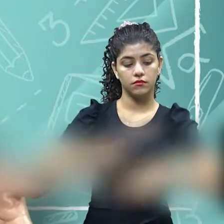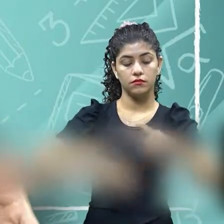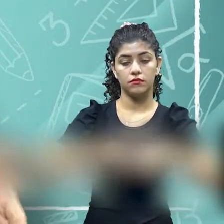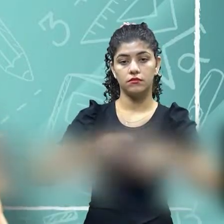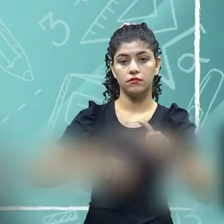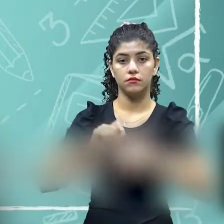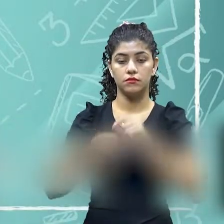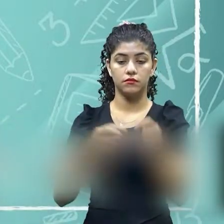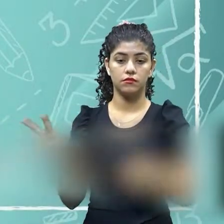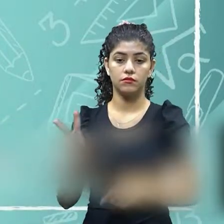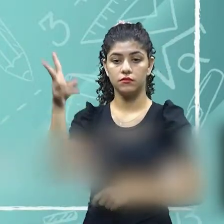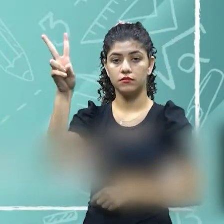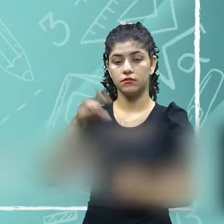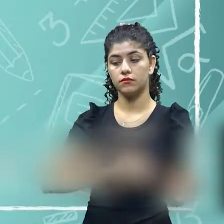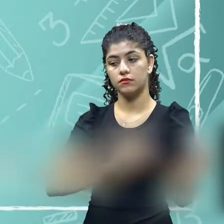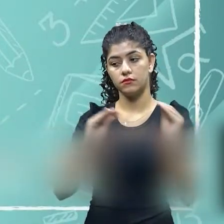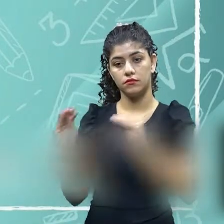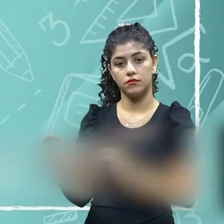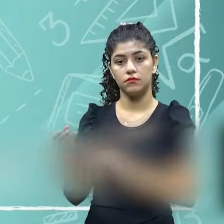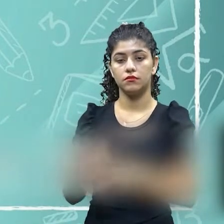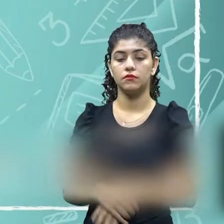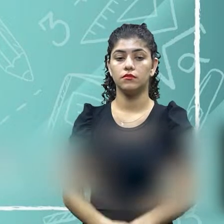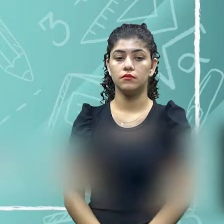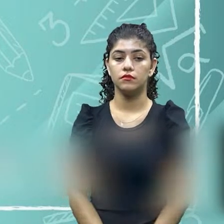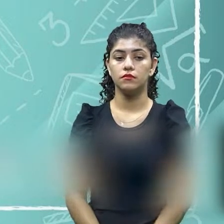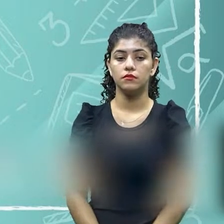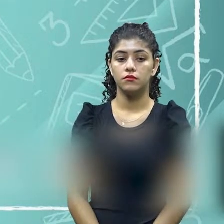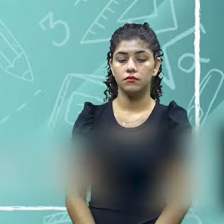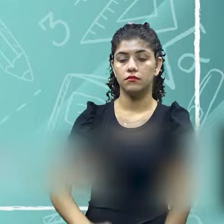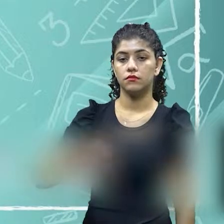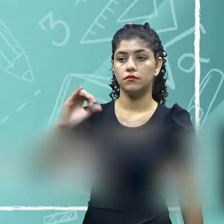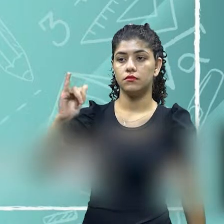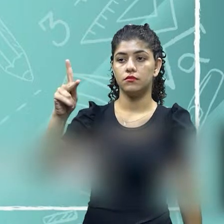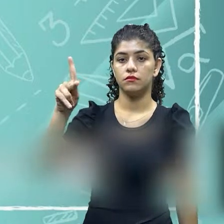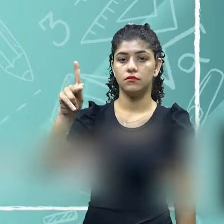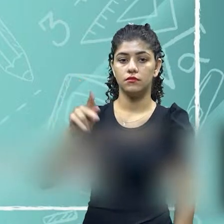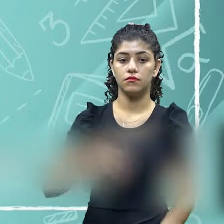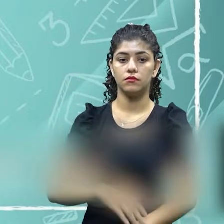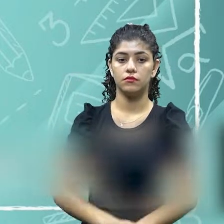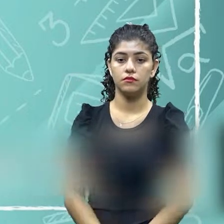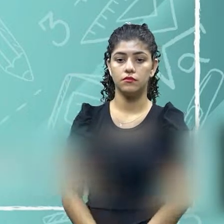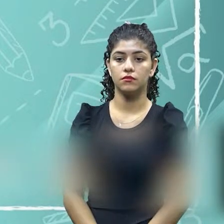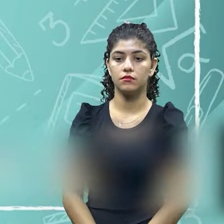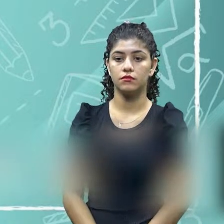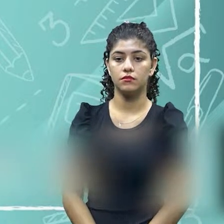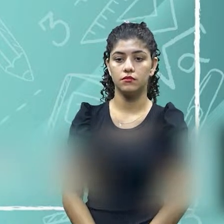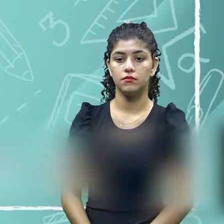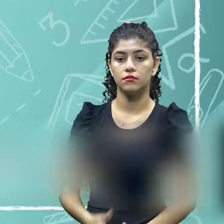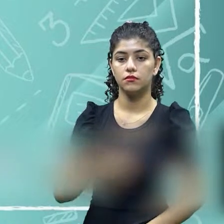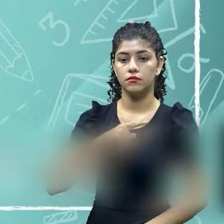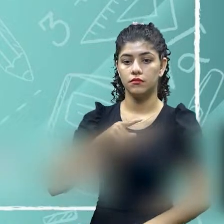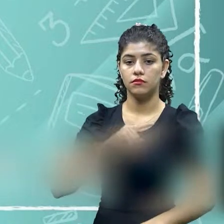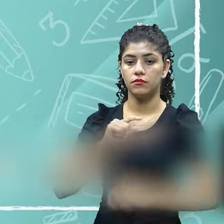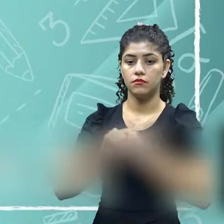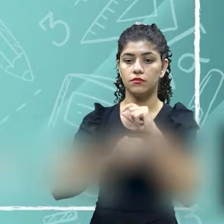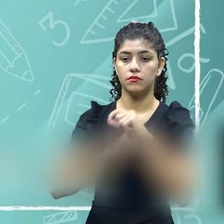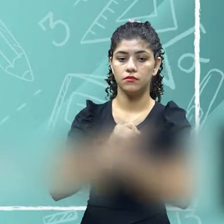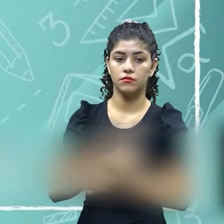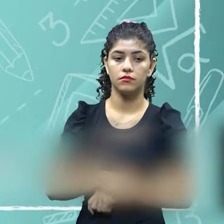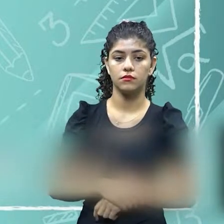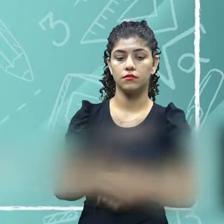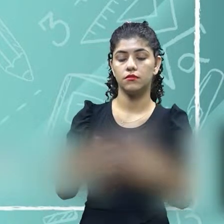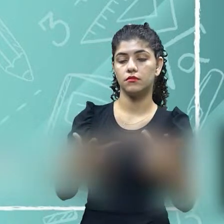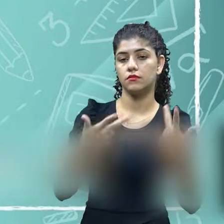despesas são transferidos para o mesmo. O CIP adota o princípio semelhante ao CPT.